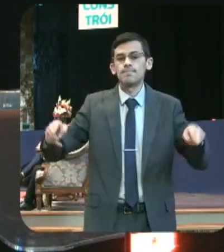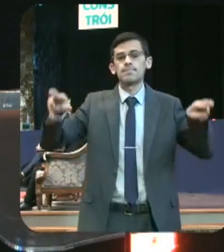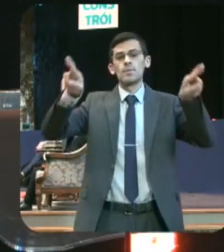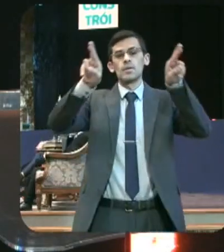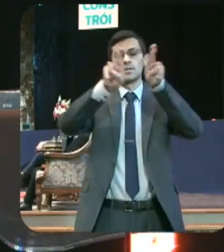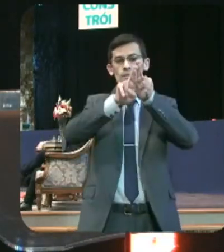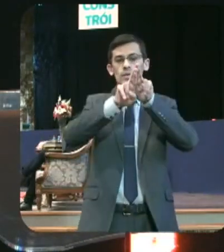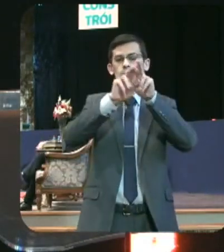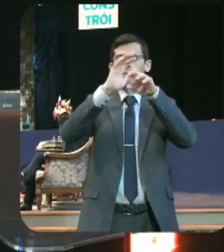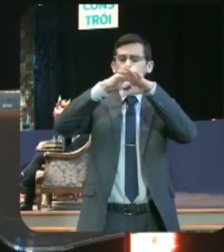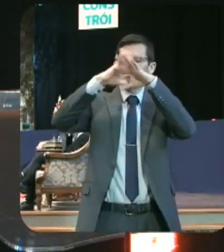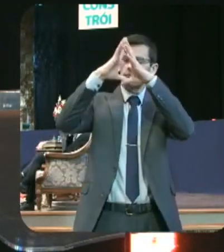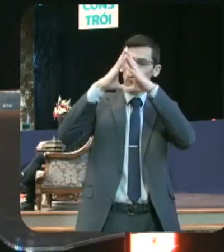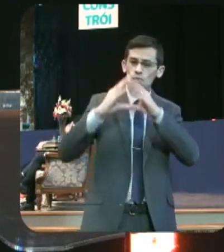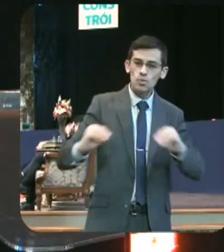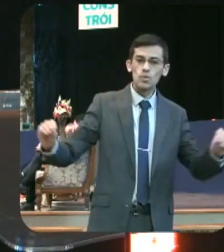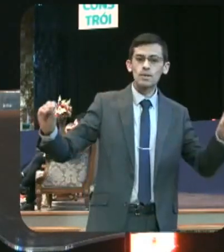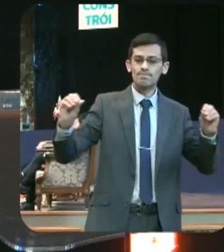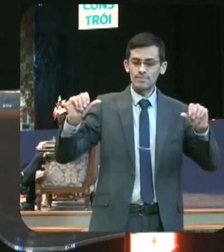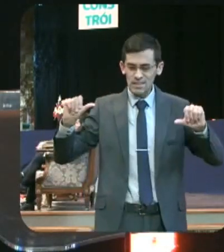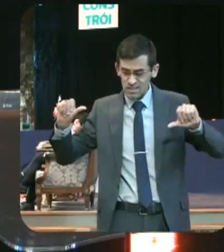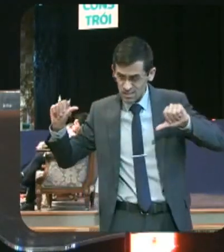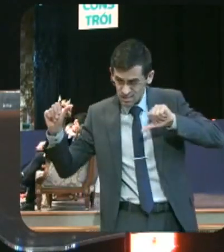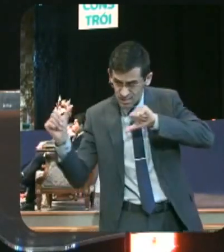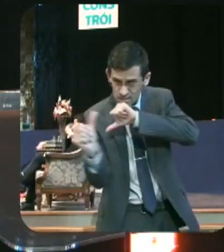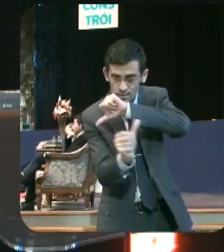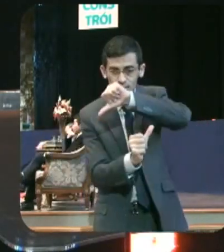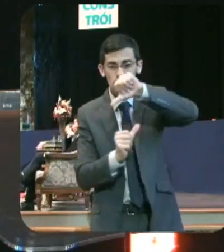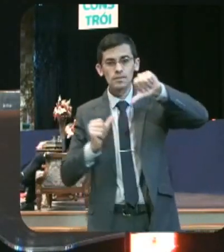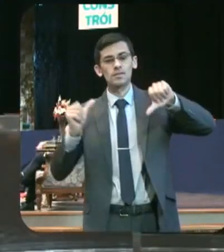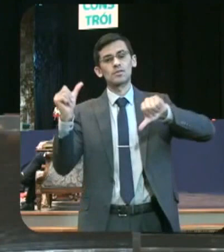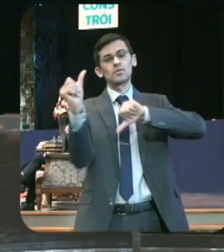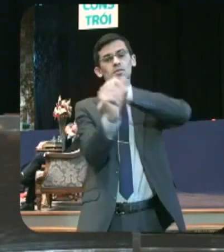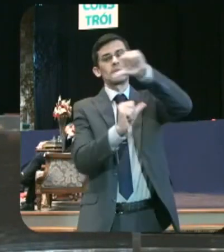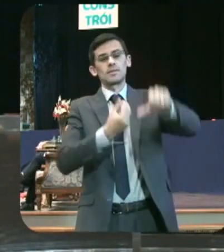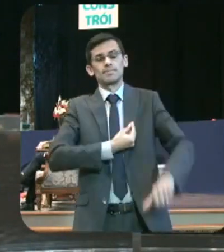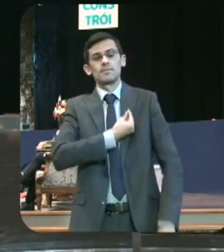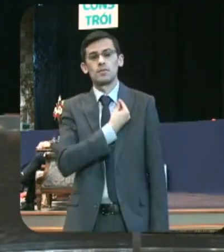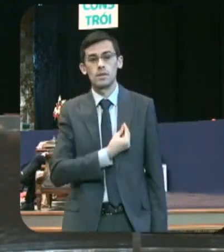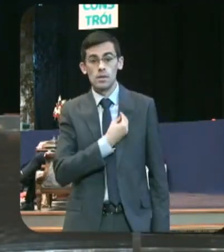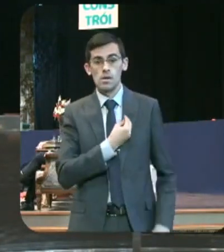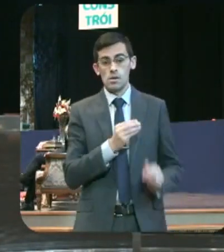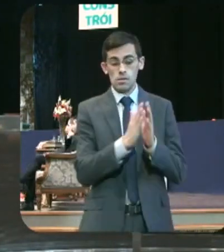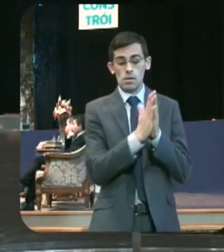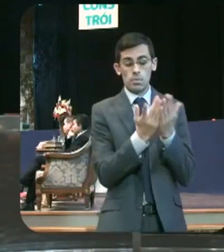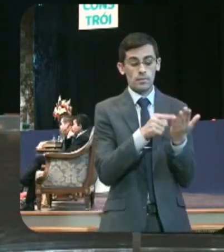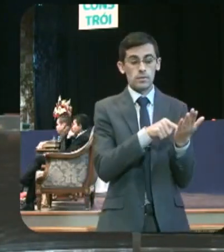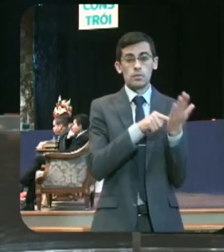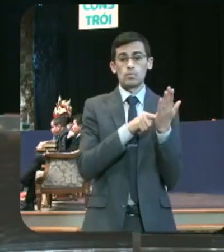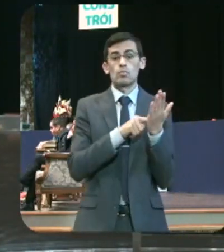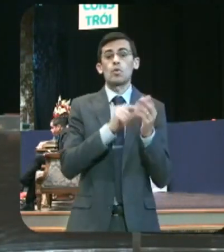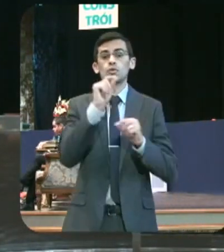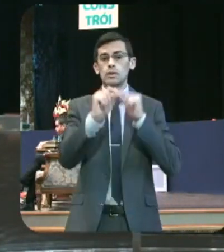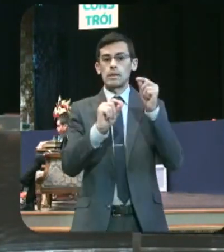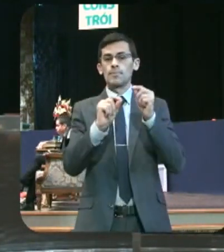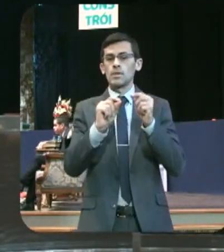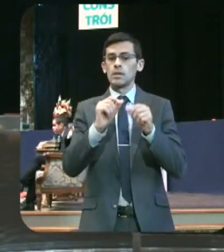restauração, de cura, de transformação. E quando a Bíblia fala que ele carrega as